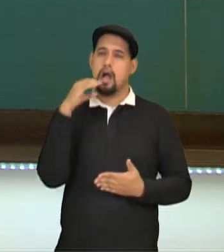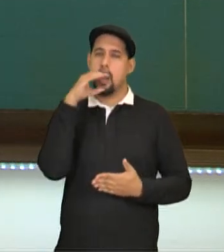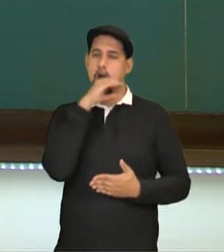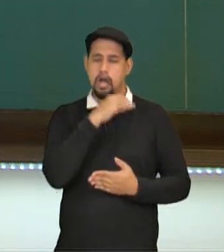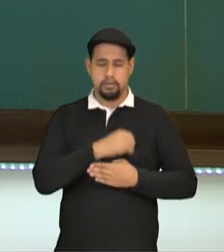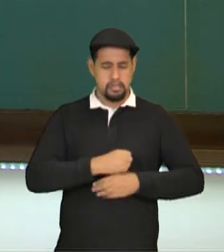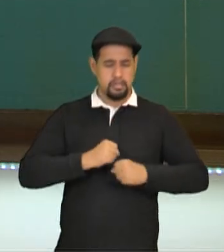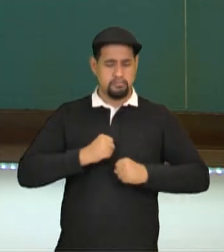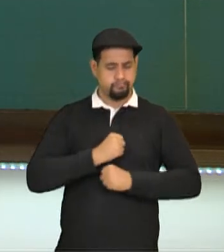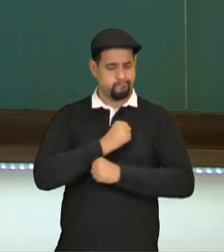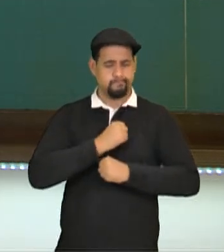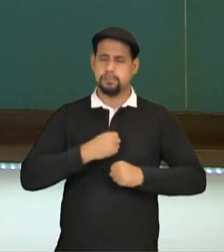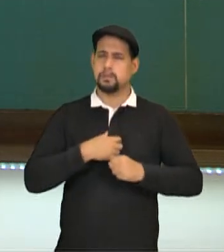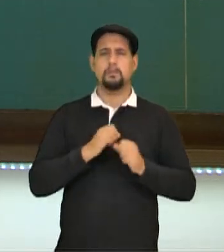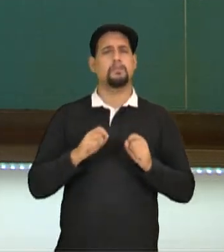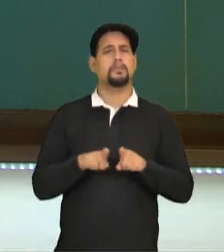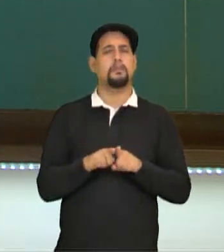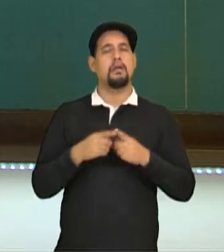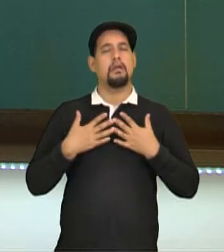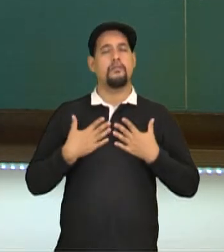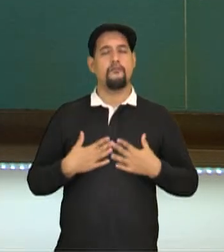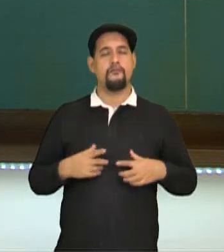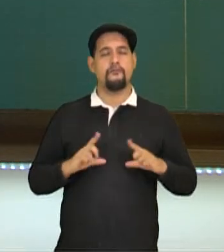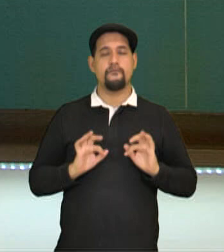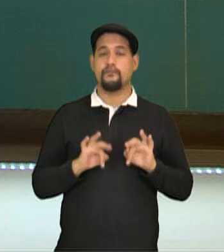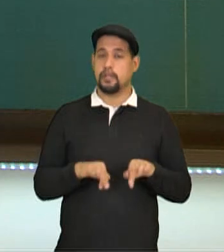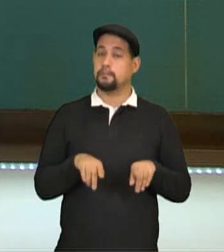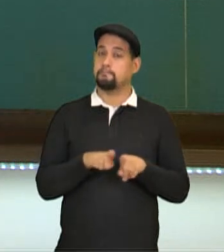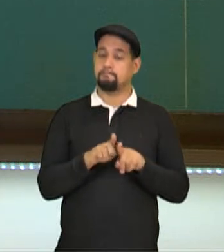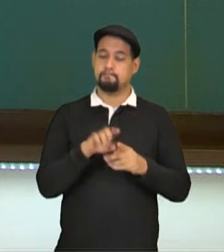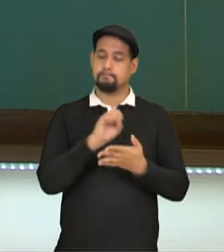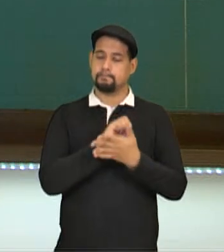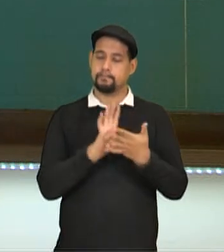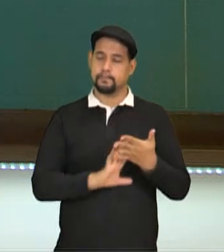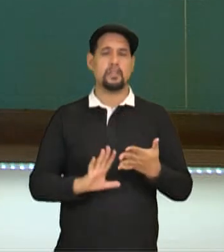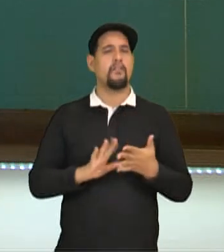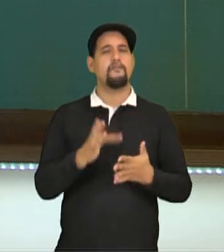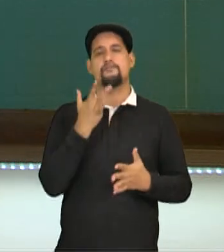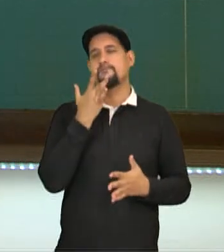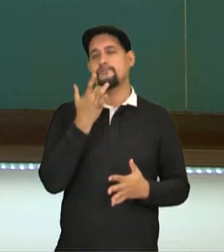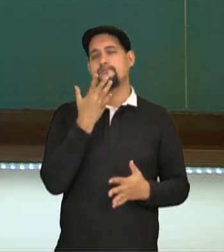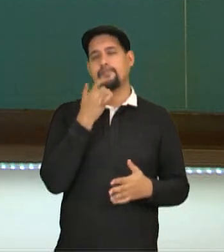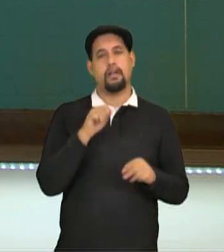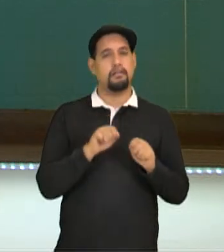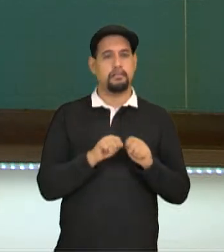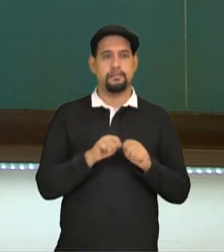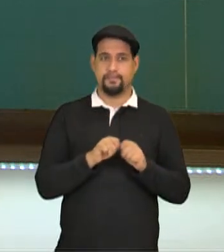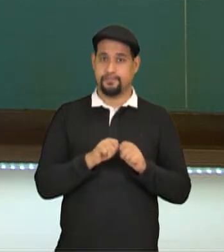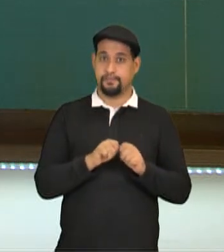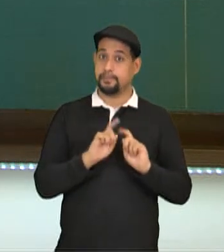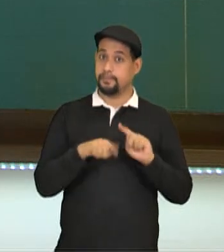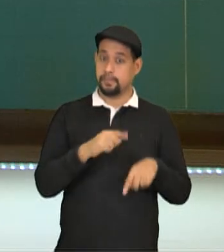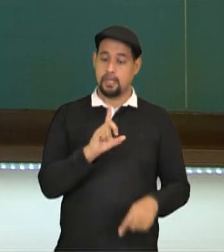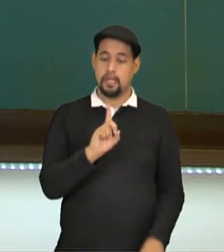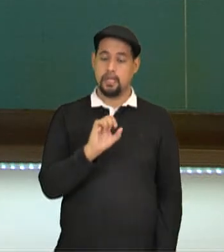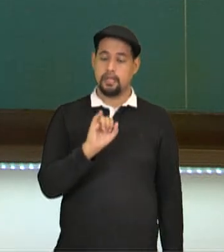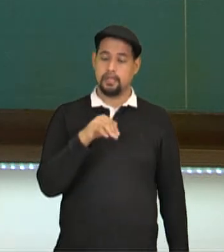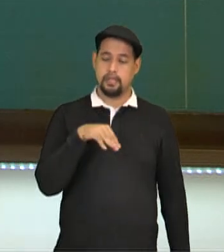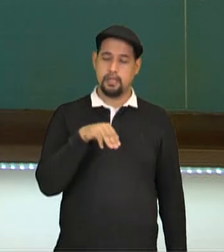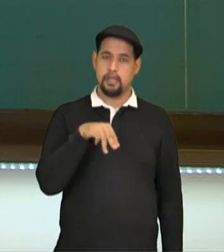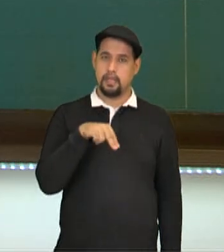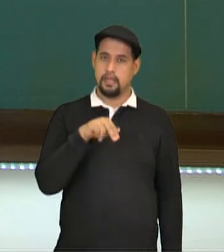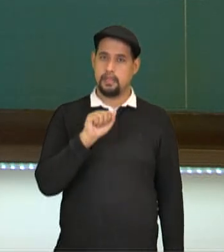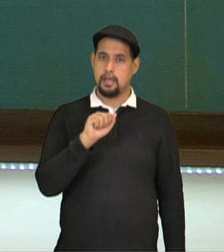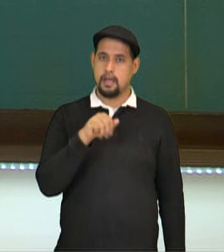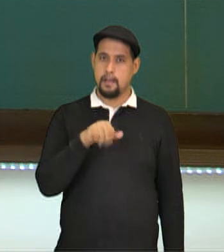trabalhava fundamento e finalizava com relaxamento, com exercícios de fácil execução. Temos o método